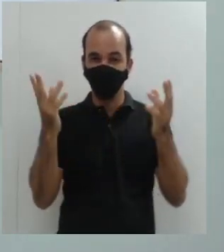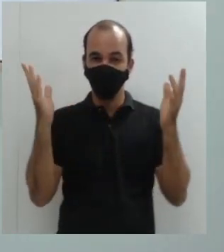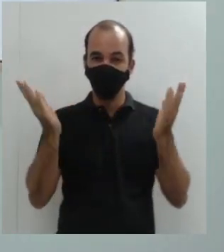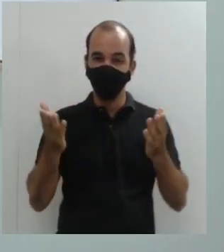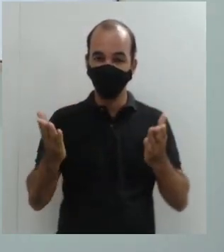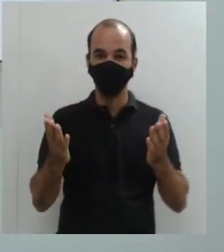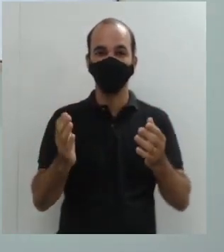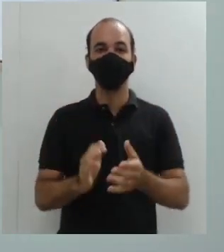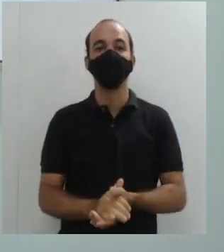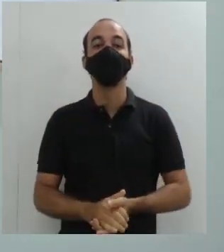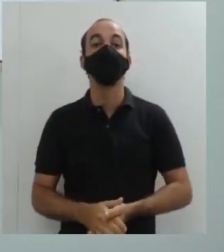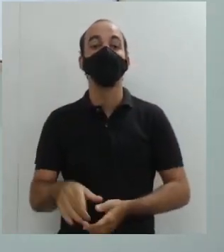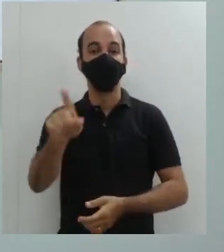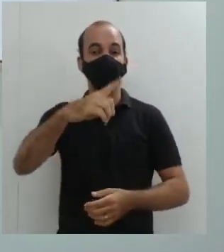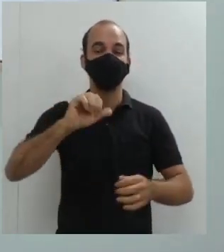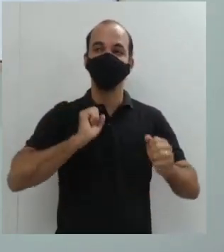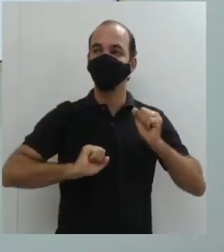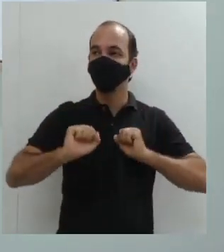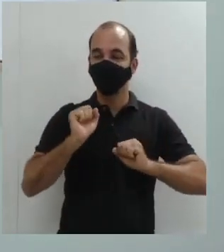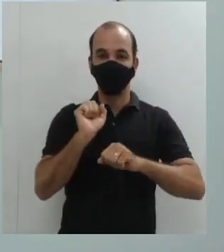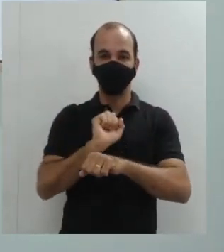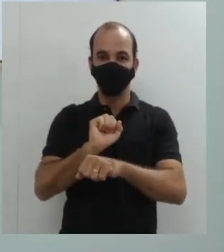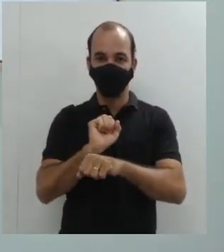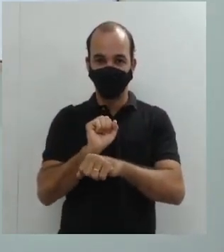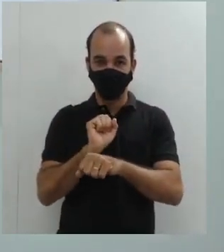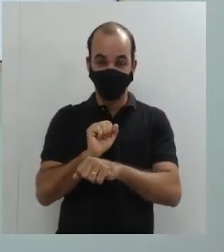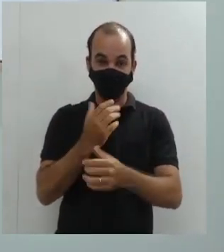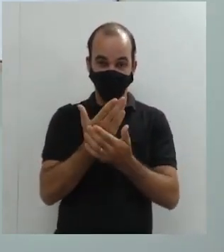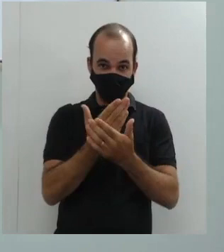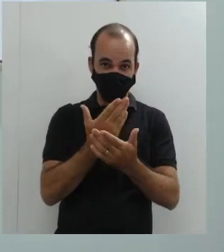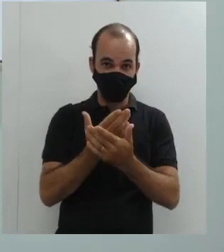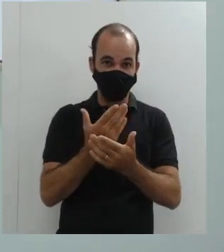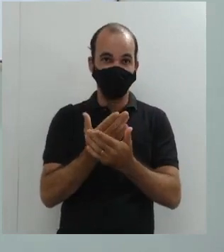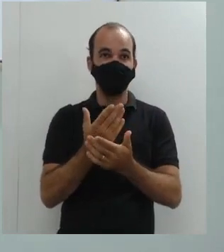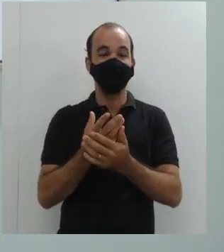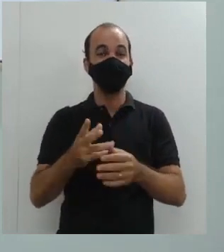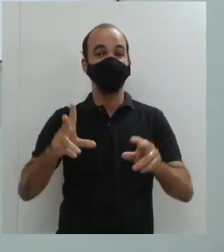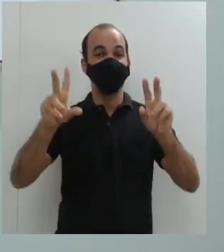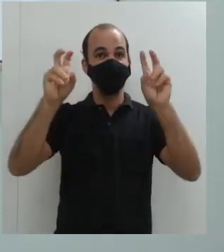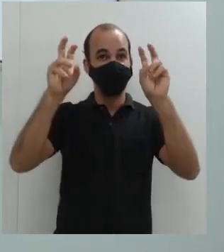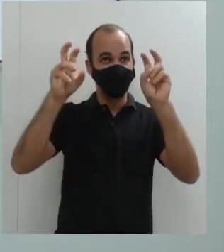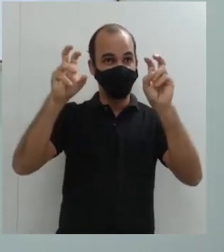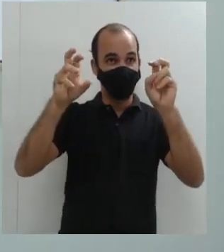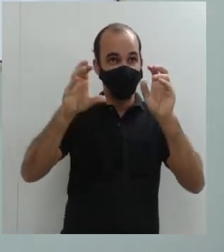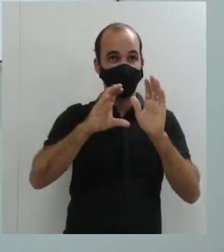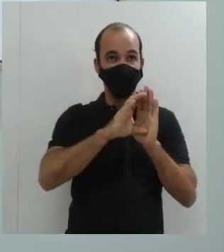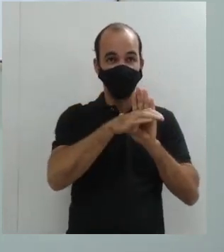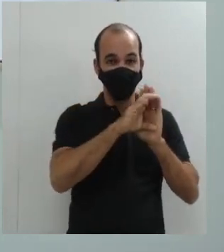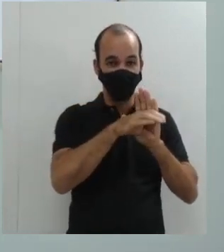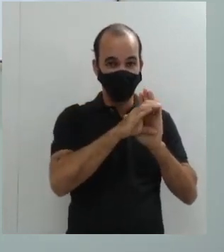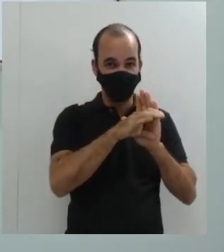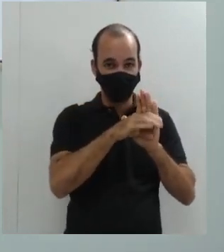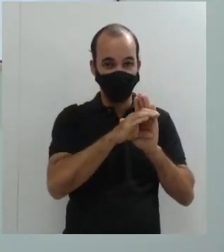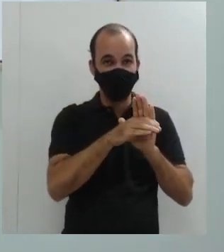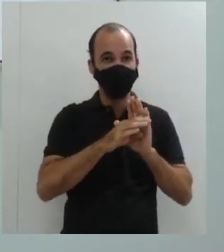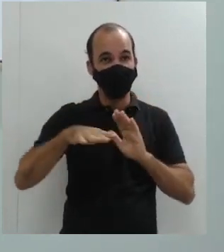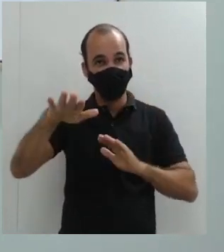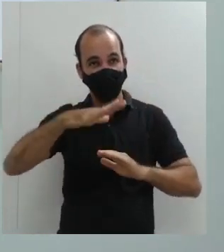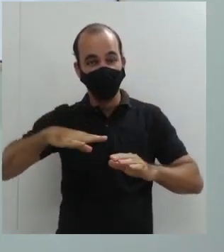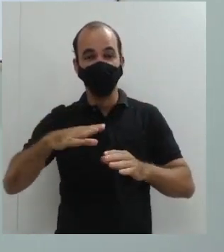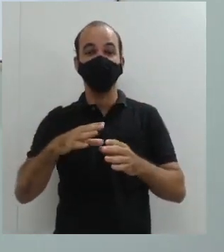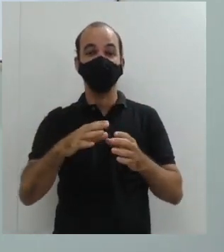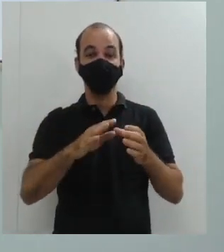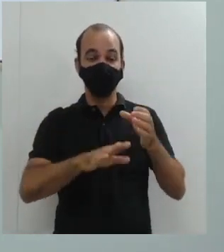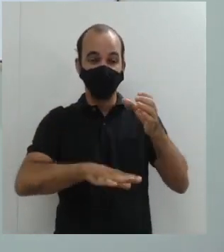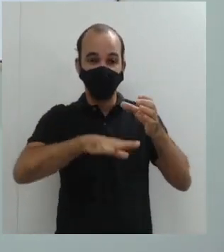aí ansiosos por essa aula 2 do tema Conceitos e Propriedades do Cálculo de Áreas e Volumes,